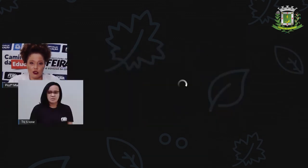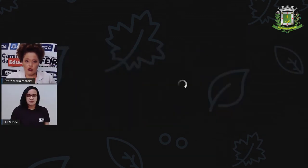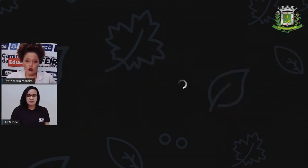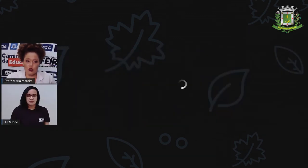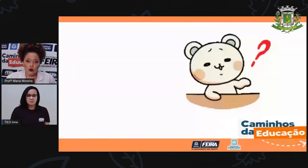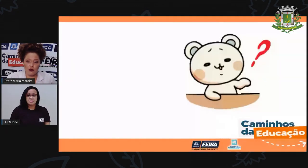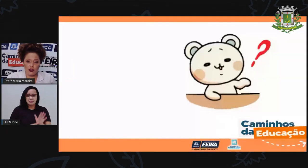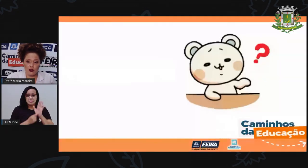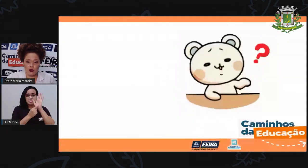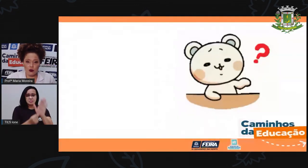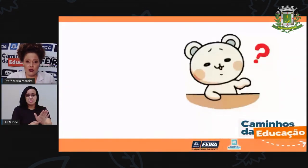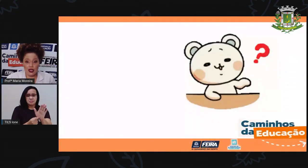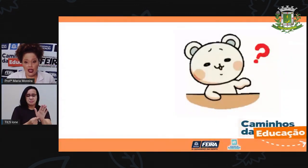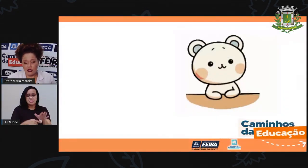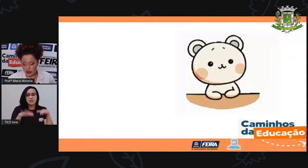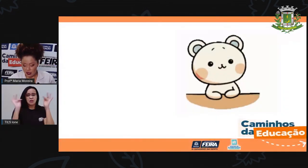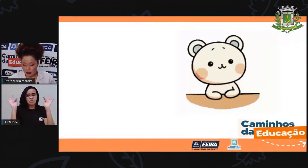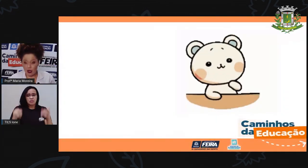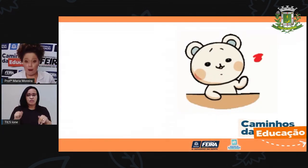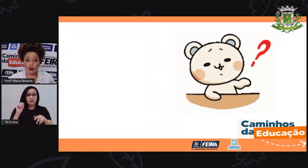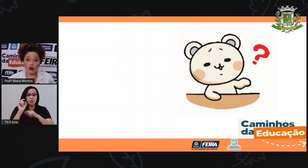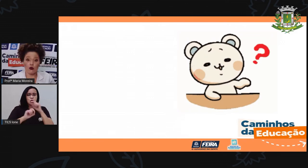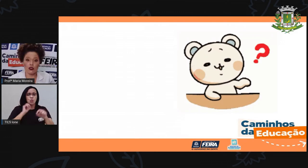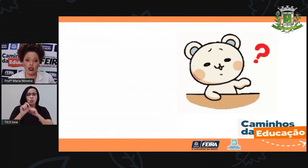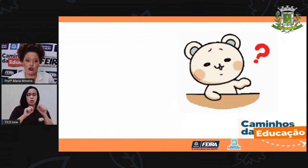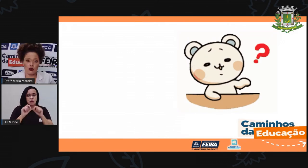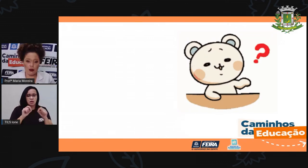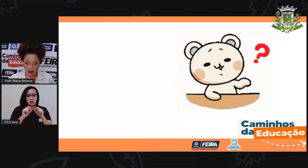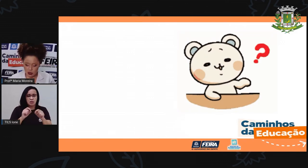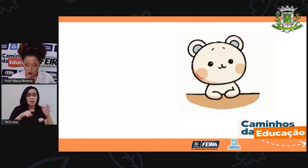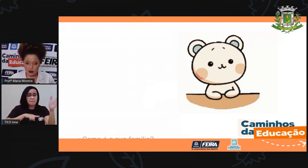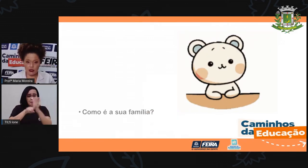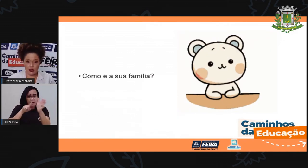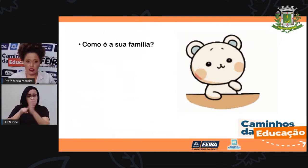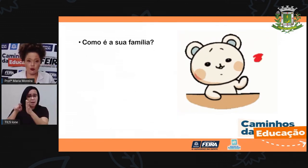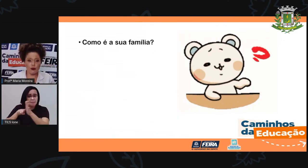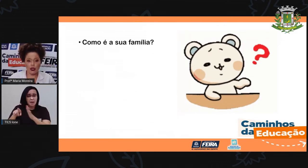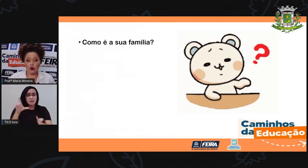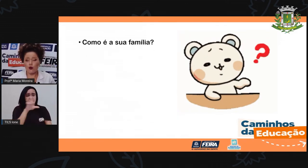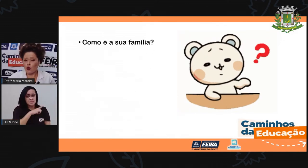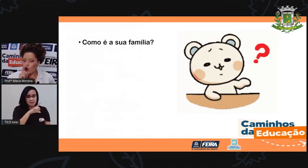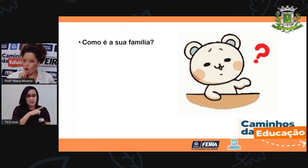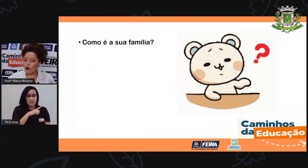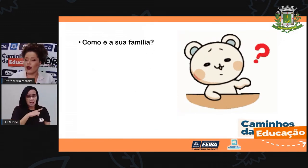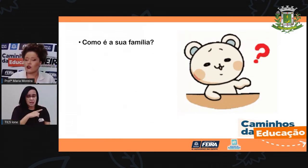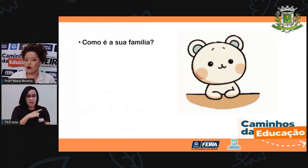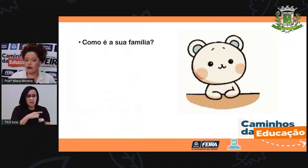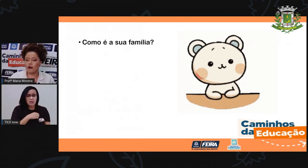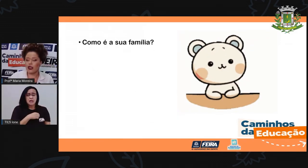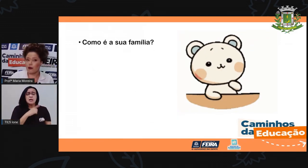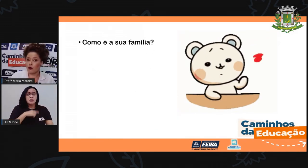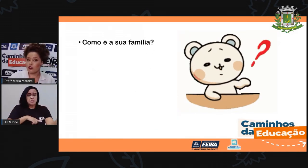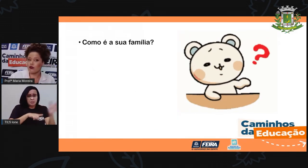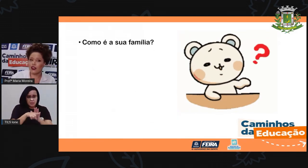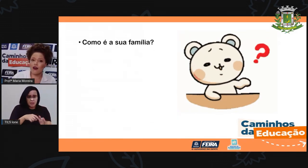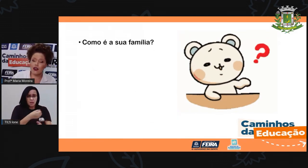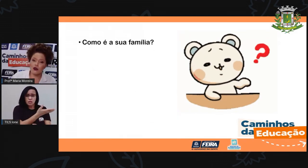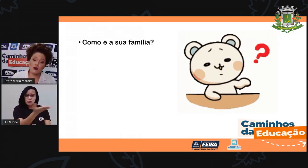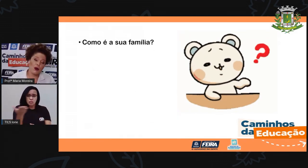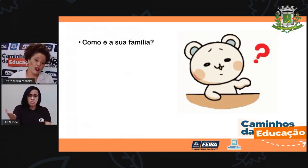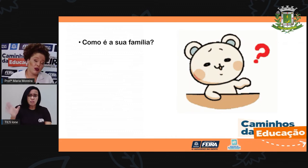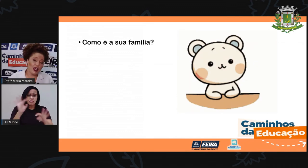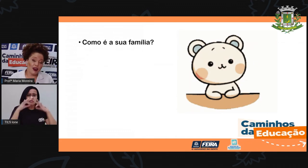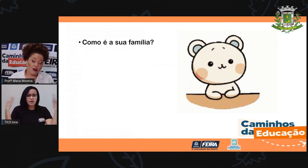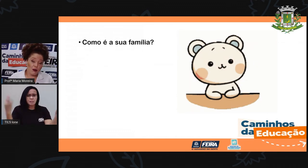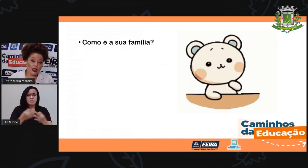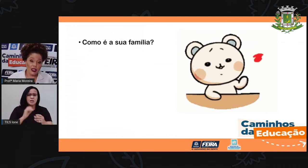colocar nosso último finalzinho para o slide, né? Para ter alguns questionamentos para vocês. Primeiro, como é a sua família? Para, inclusive, deu aqui